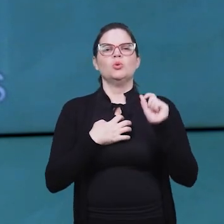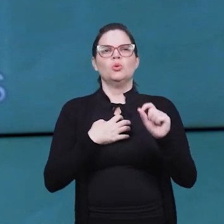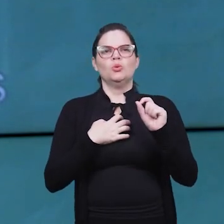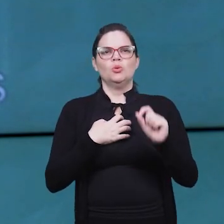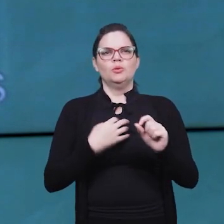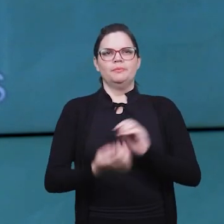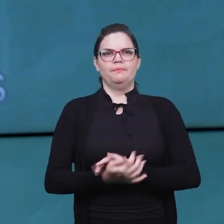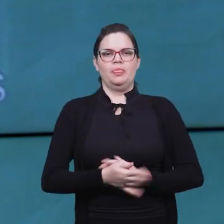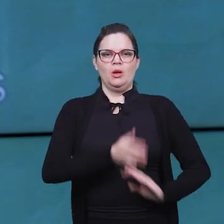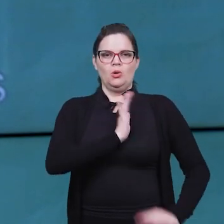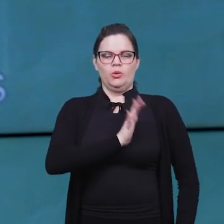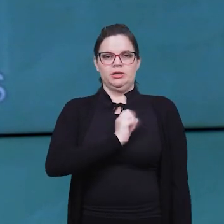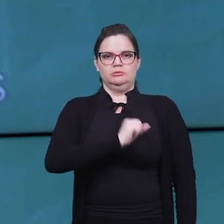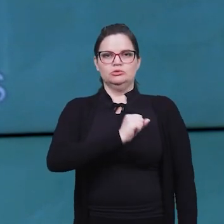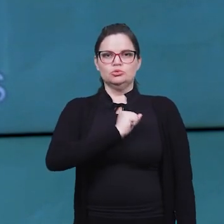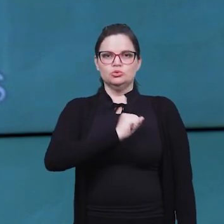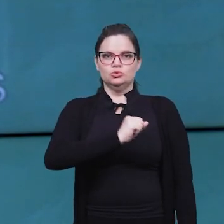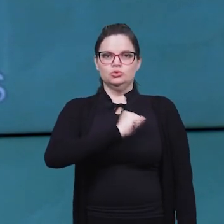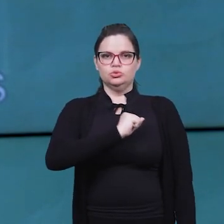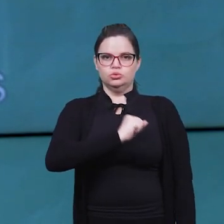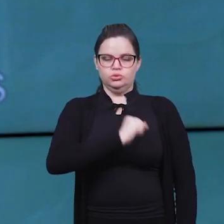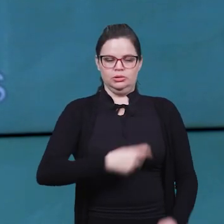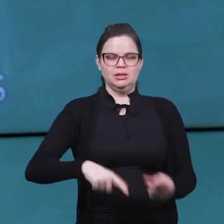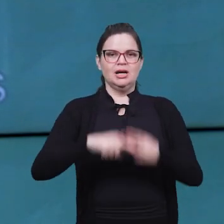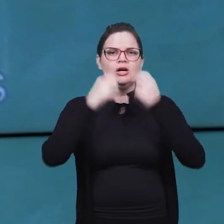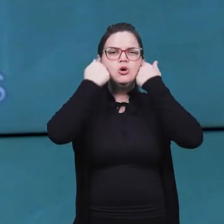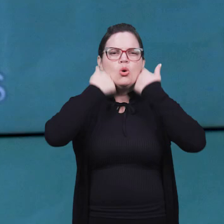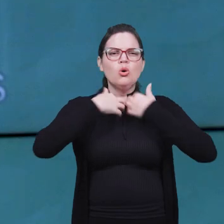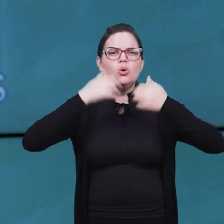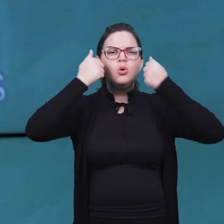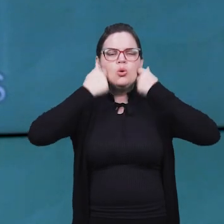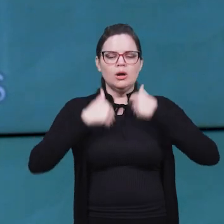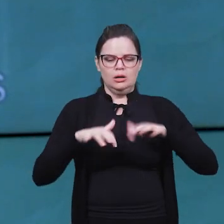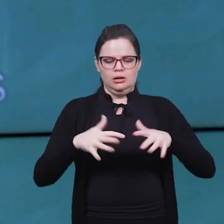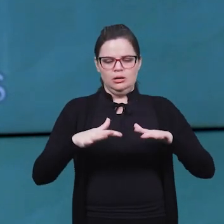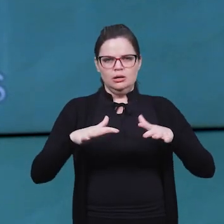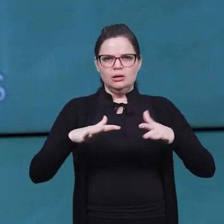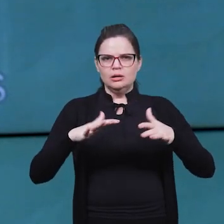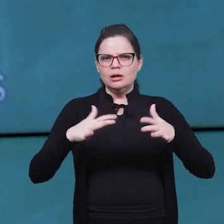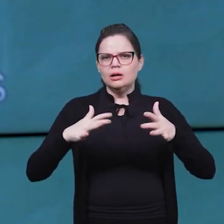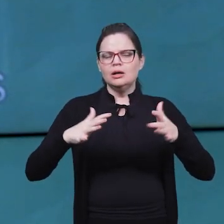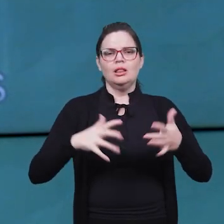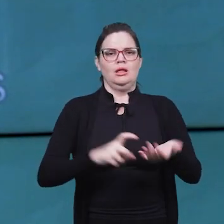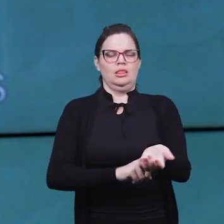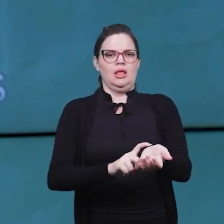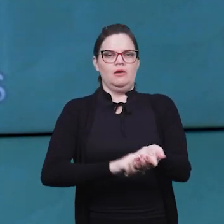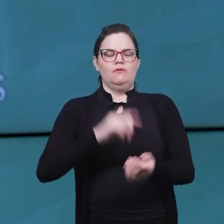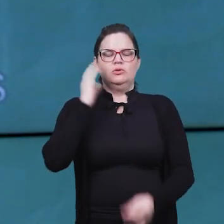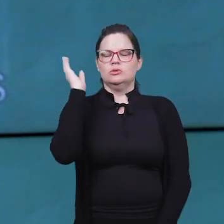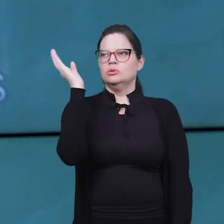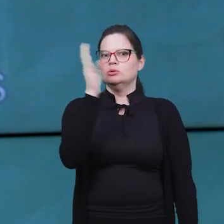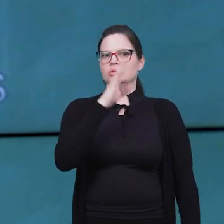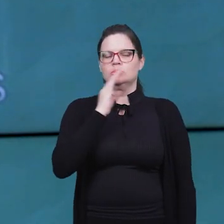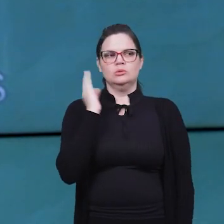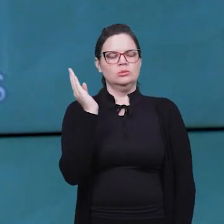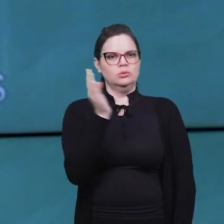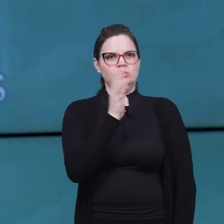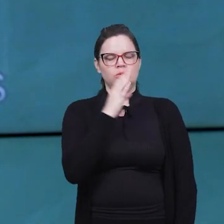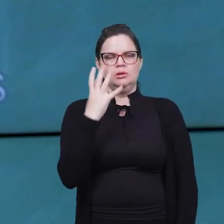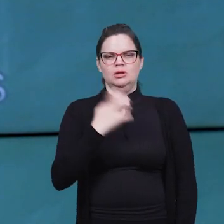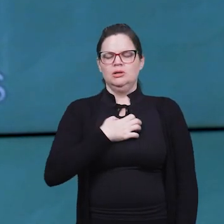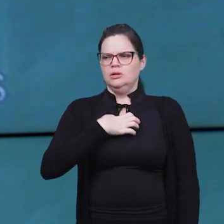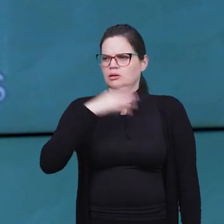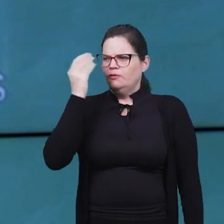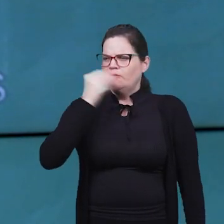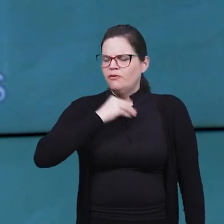de batimentos cardíacos, sudorese, tremores, nervosismo, tonturas, sensação de